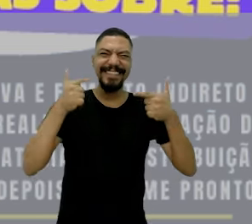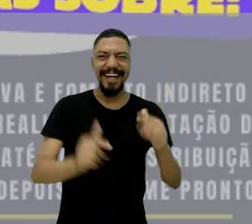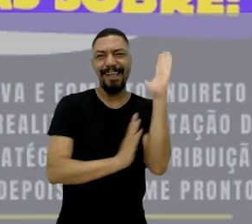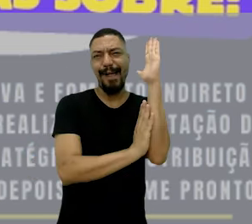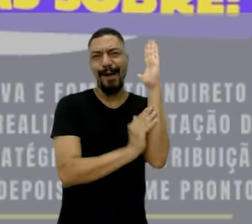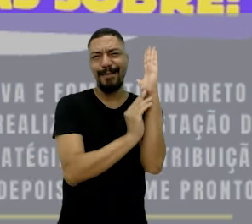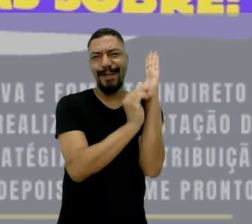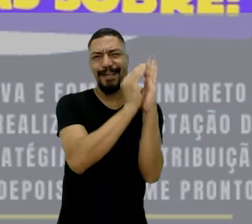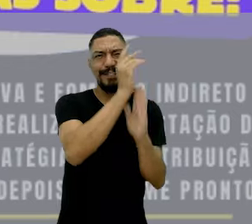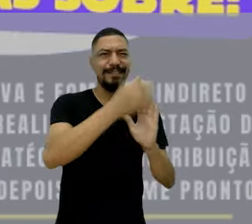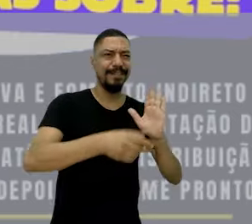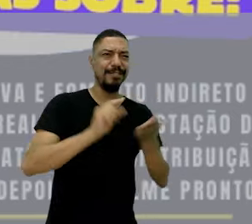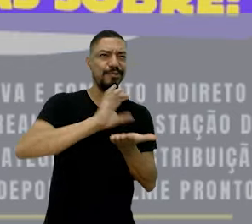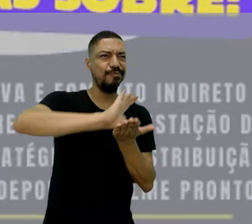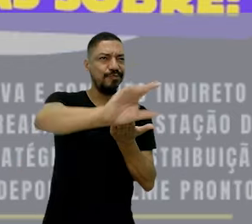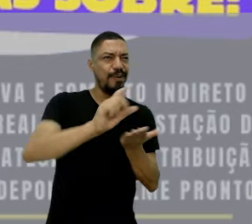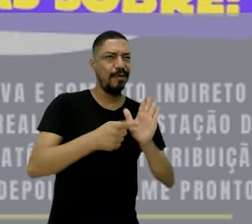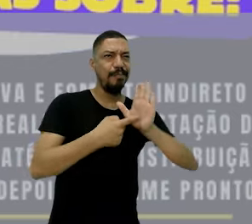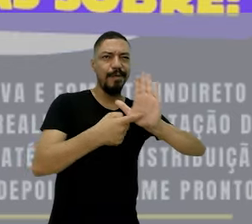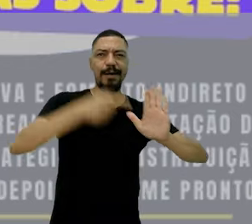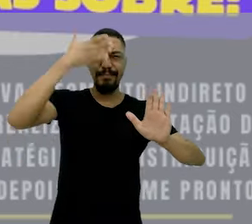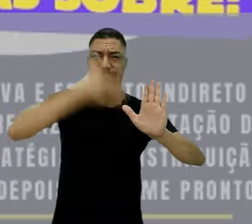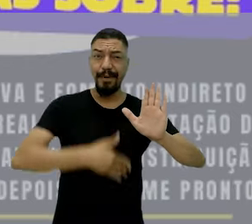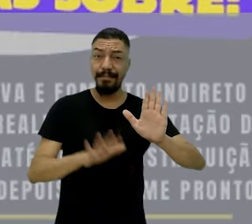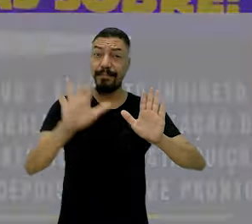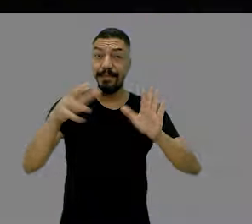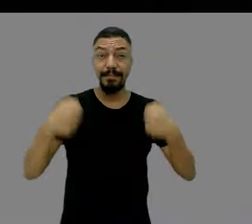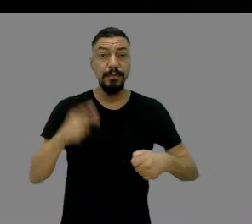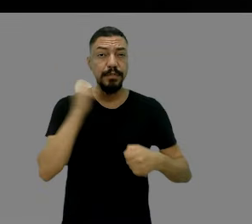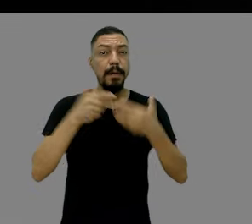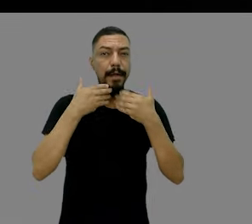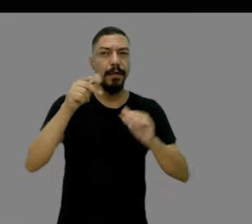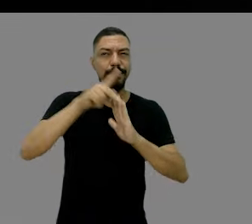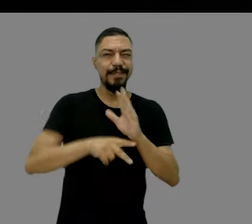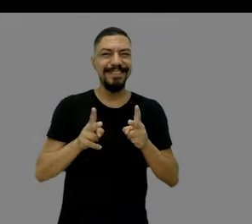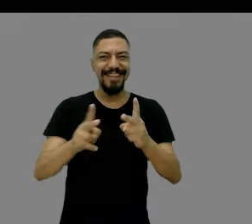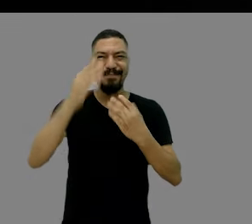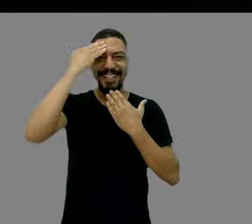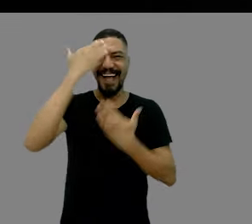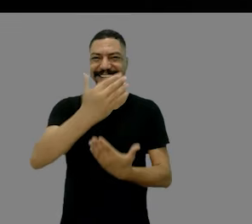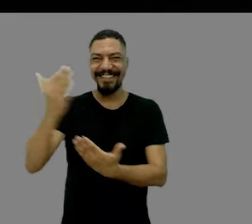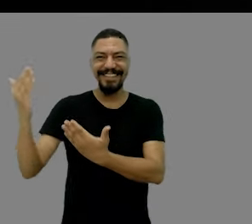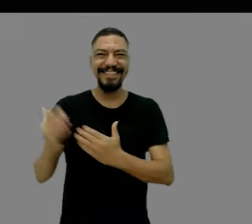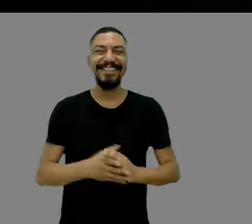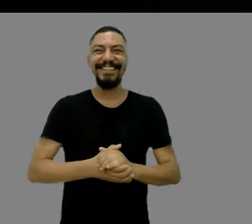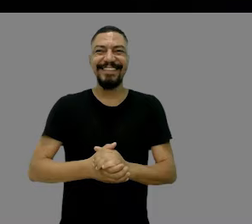é necessário para que a gente consiga fazer projetos melhores sempre. Obrigada, gente.